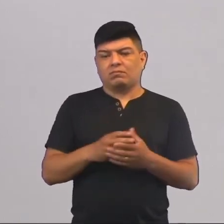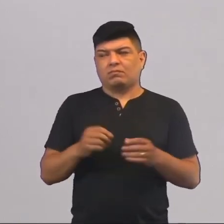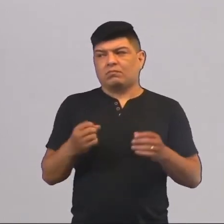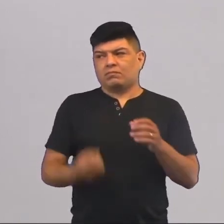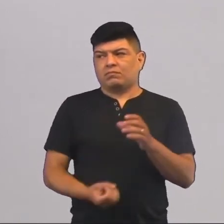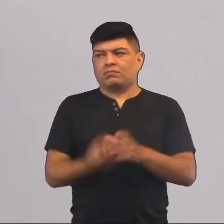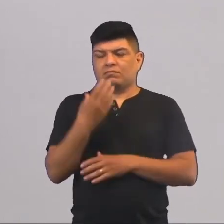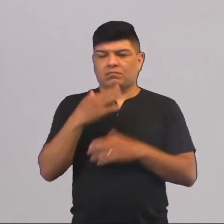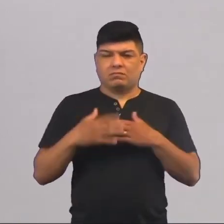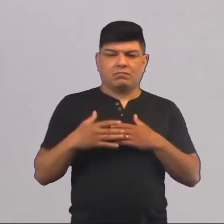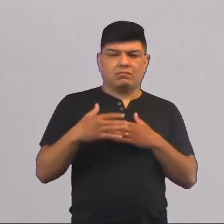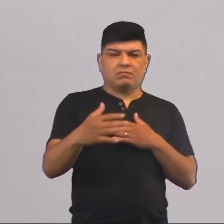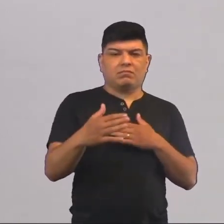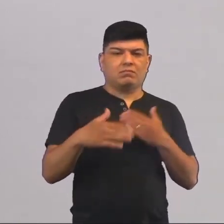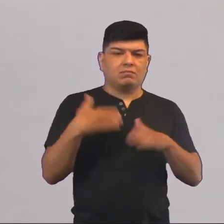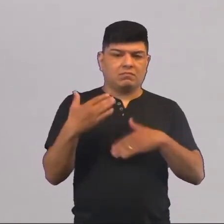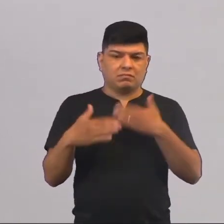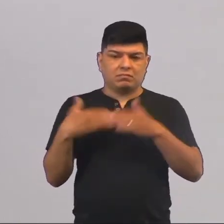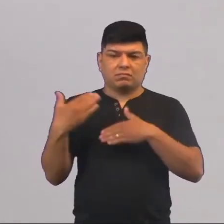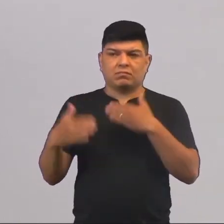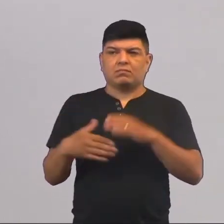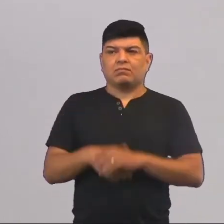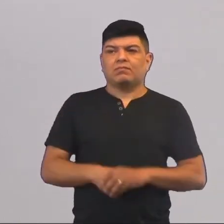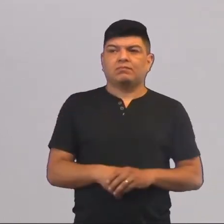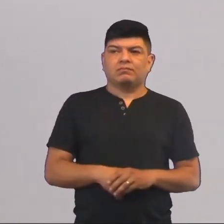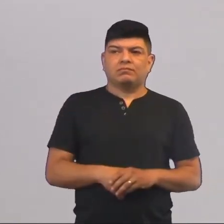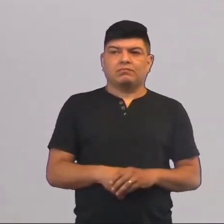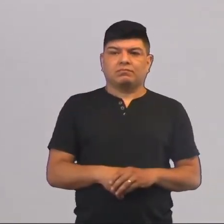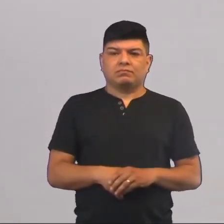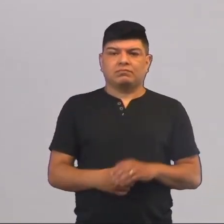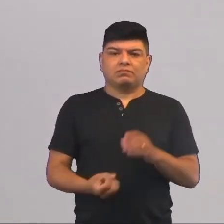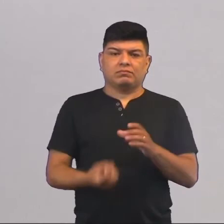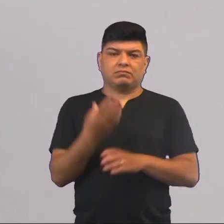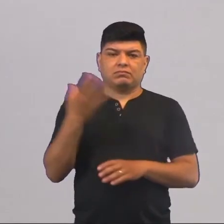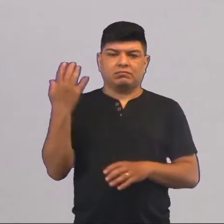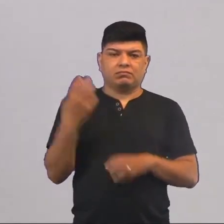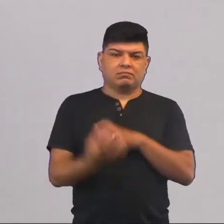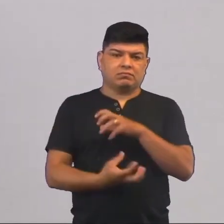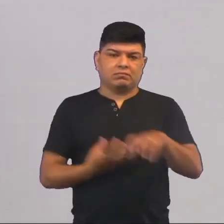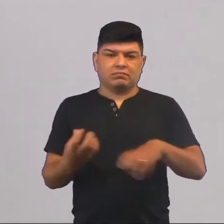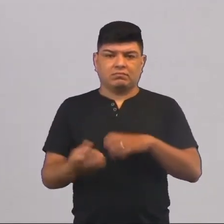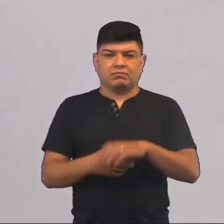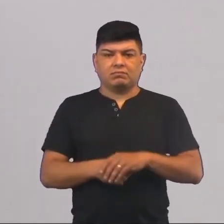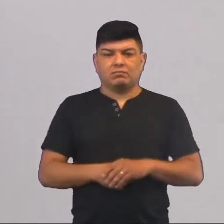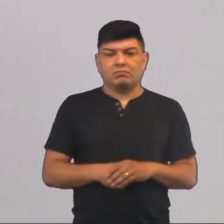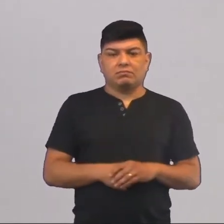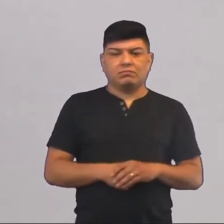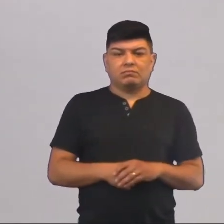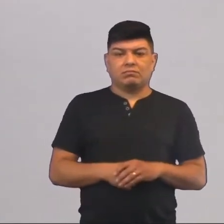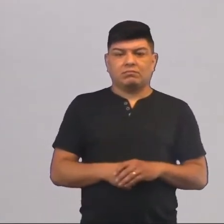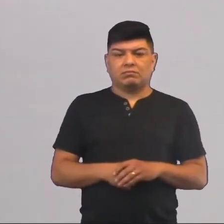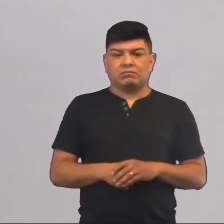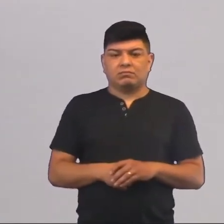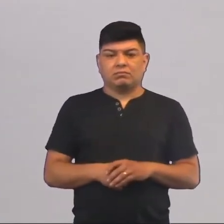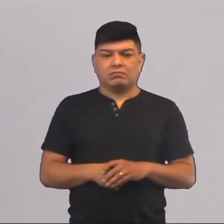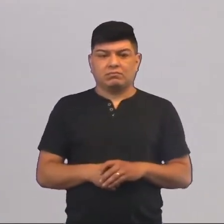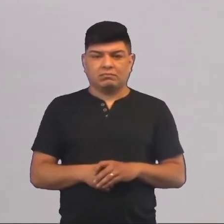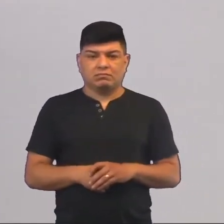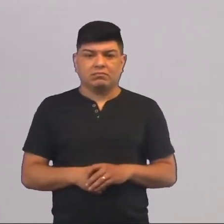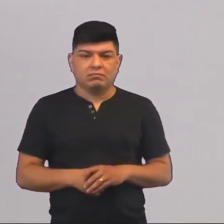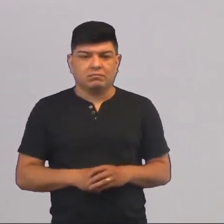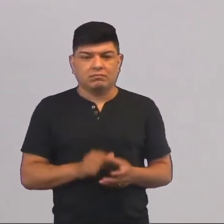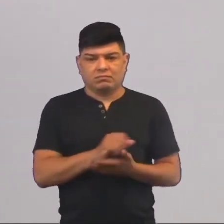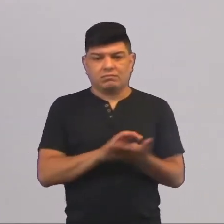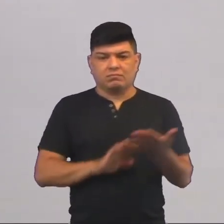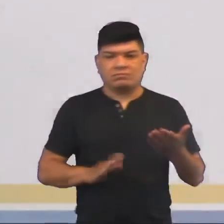vão surgindo a partir do processo, né, que surge lá na Revolução Industrial. Vamos estudar um pouco do que